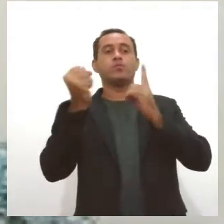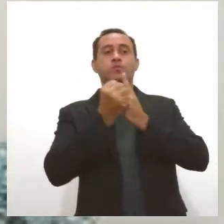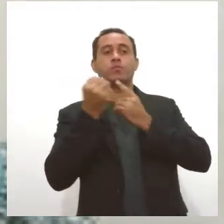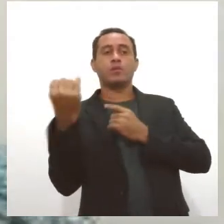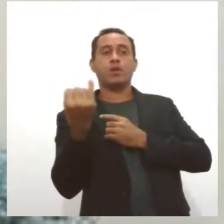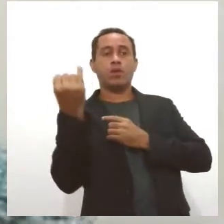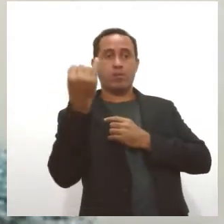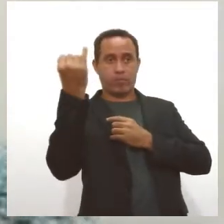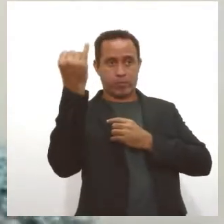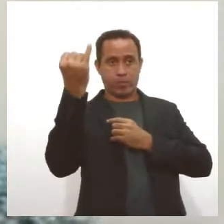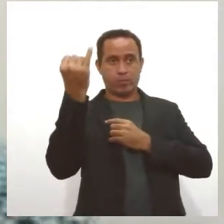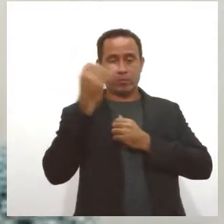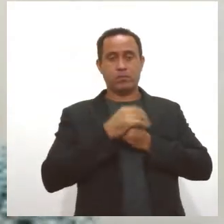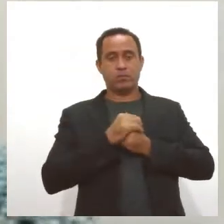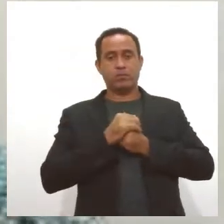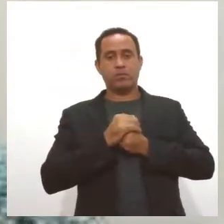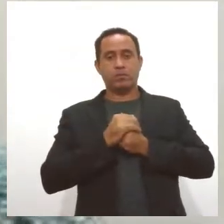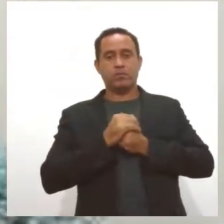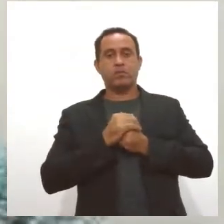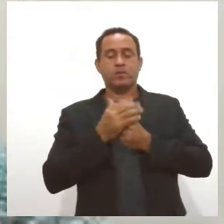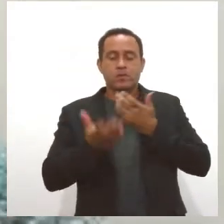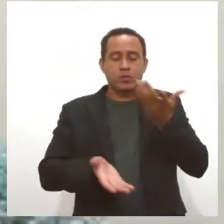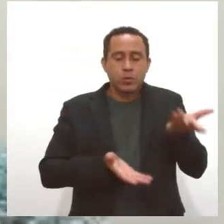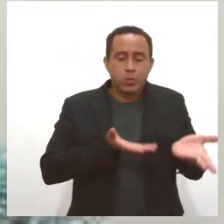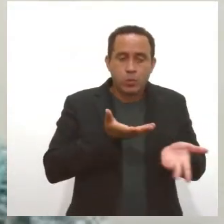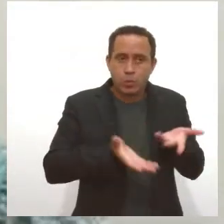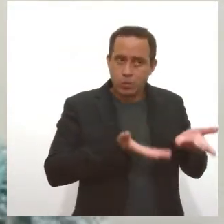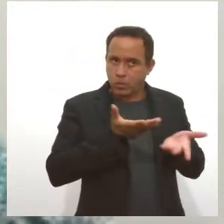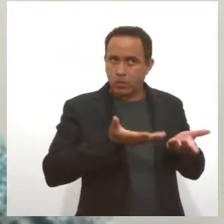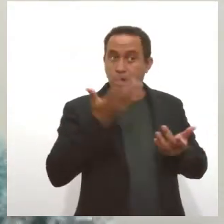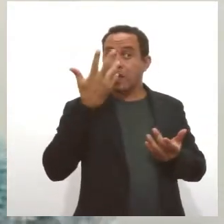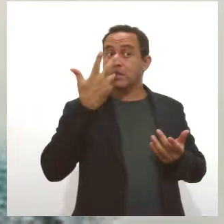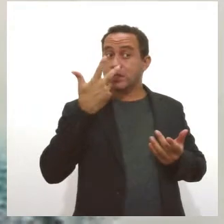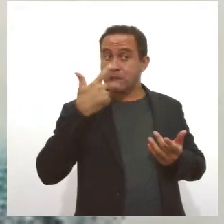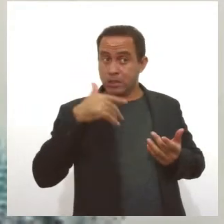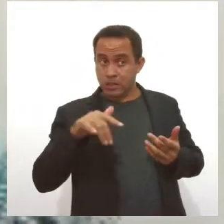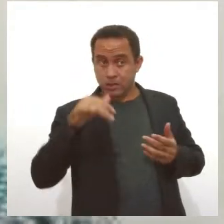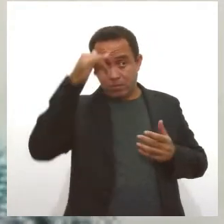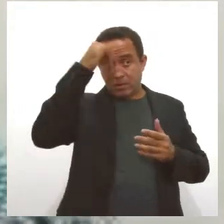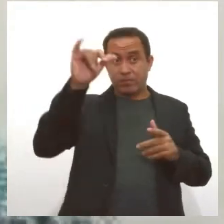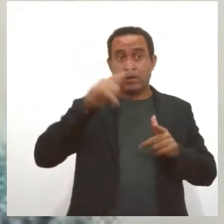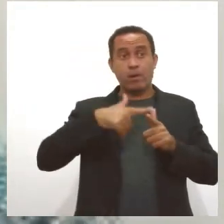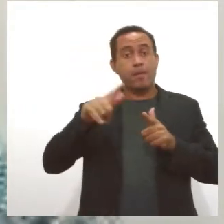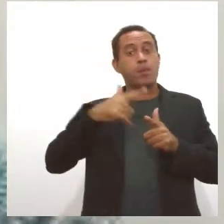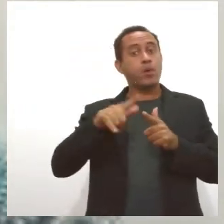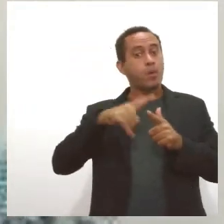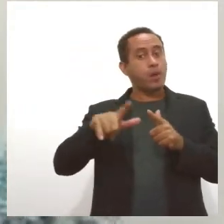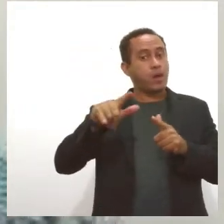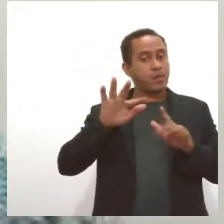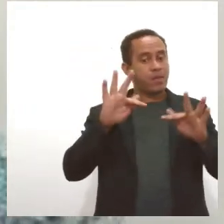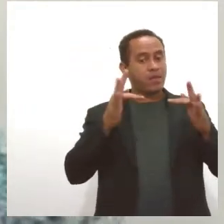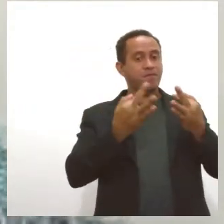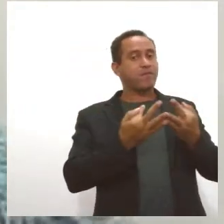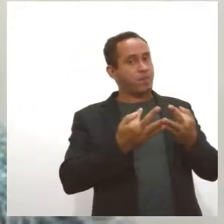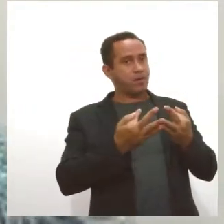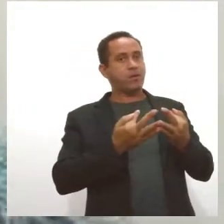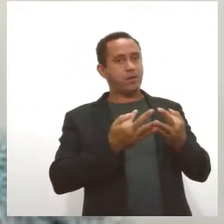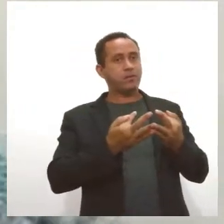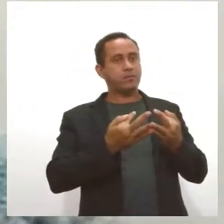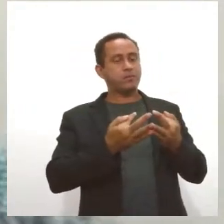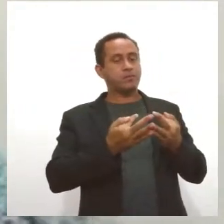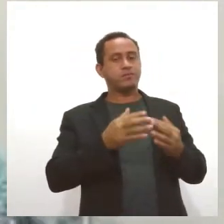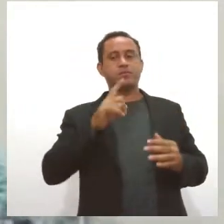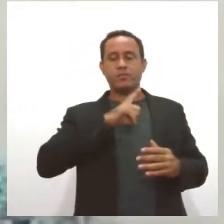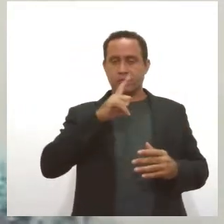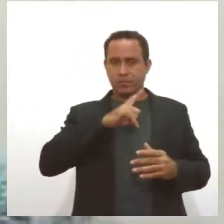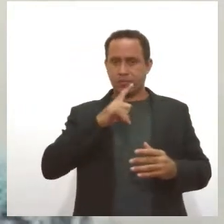importância de estarmos blindando as crianças de alguns problemas que ocorrem dentro da família, né? Então a gente tem que